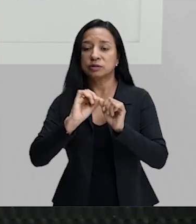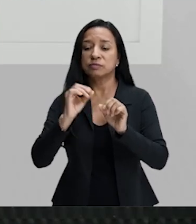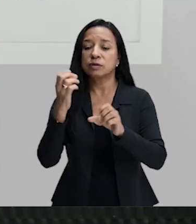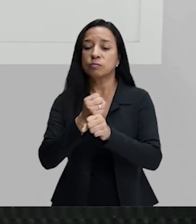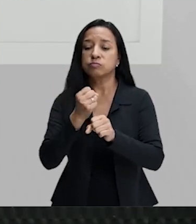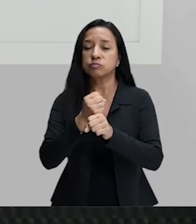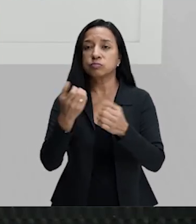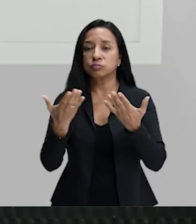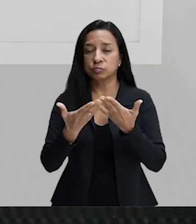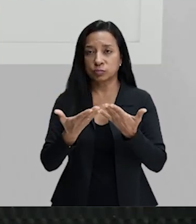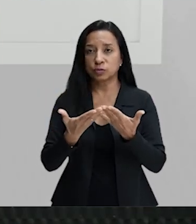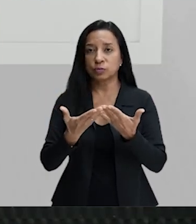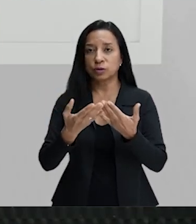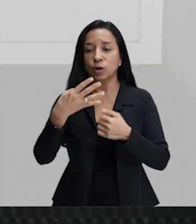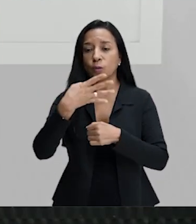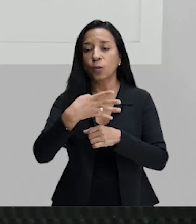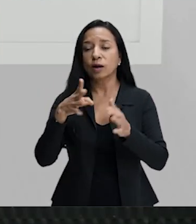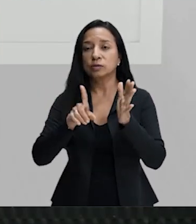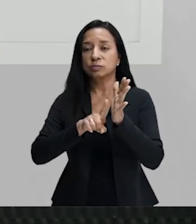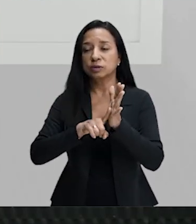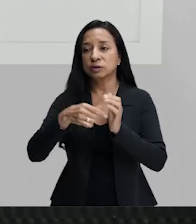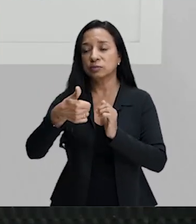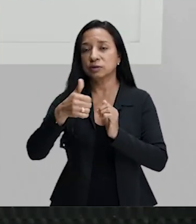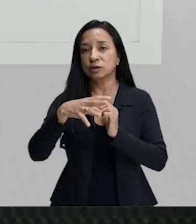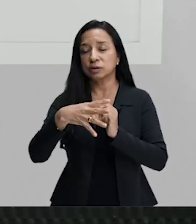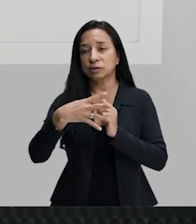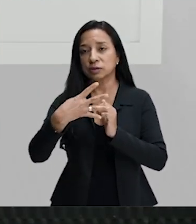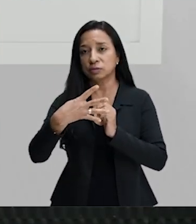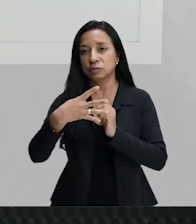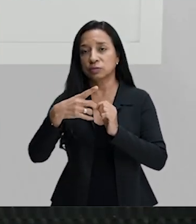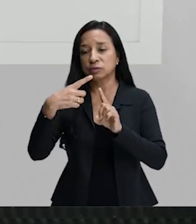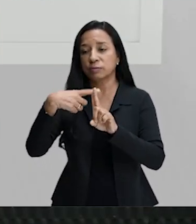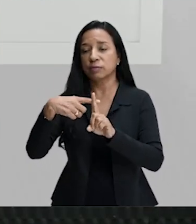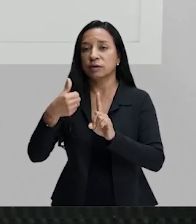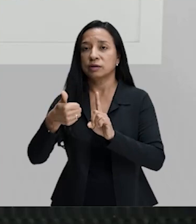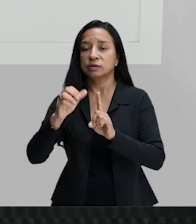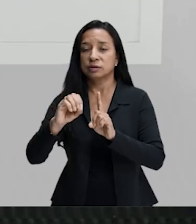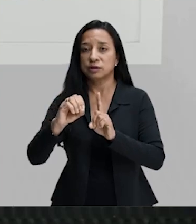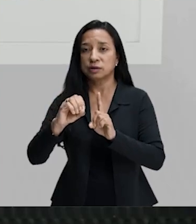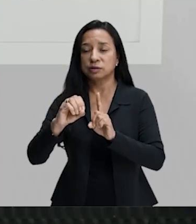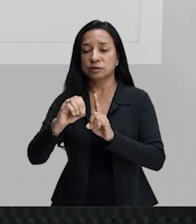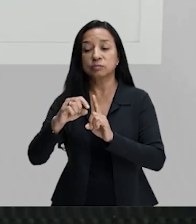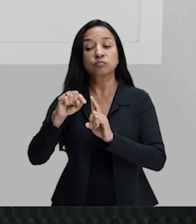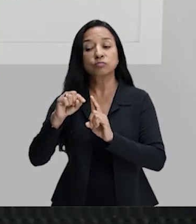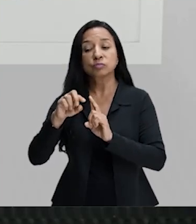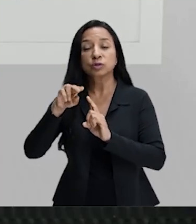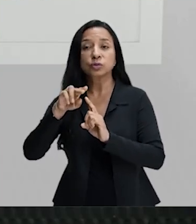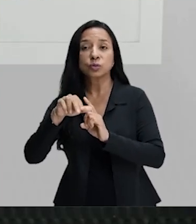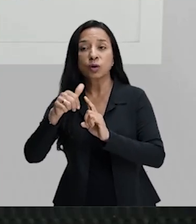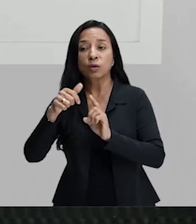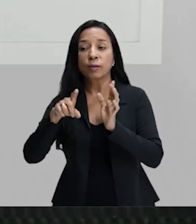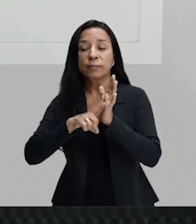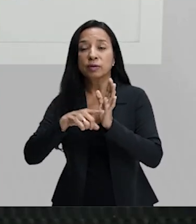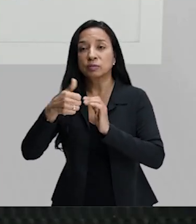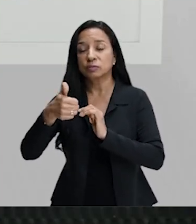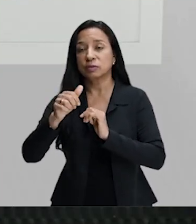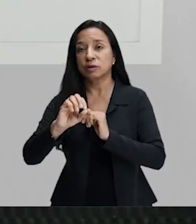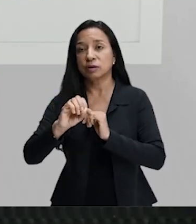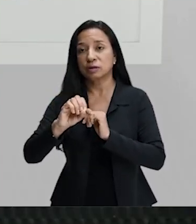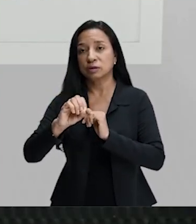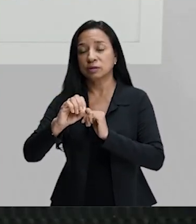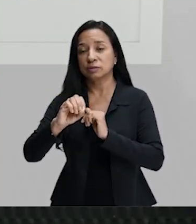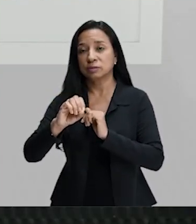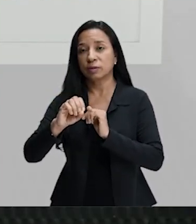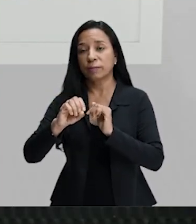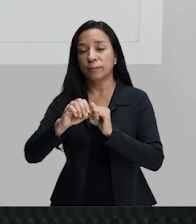ó, 4 menos 14 mais 10, 4 menos 14 é menos 10. Menos 10